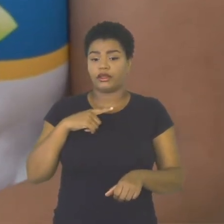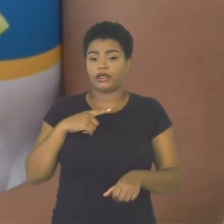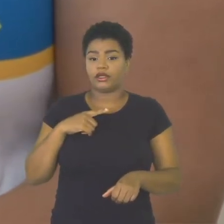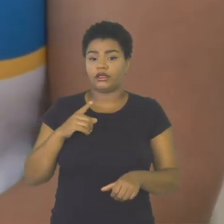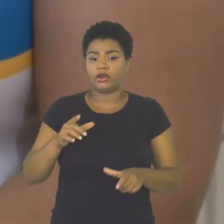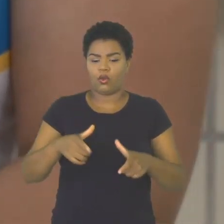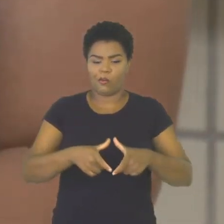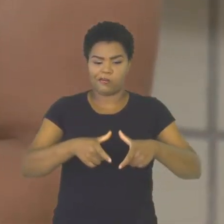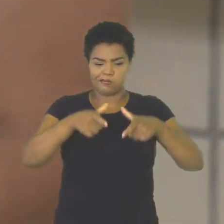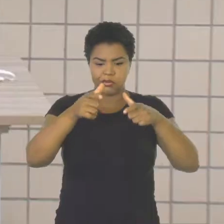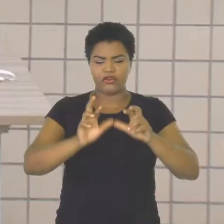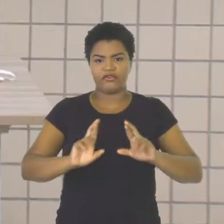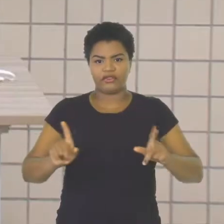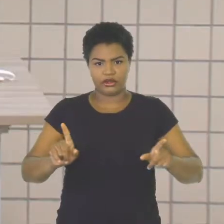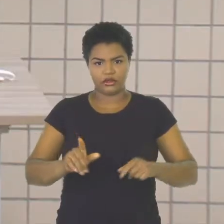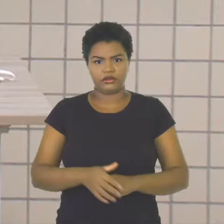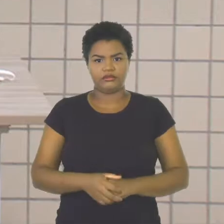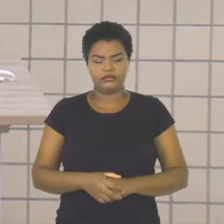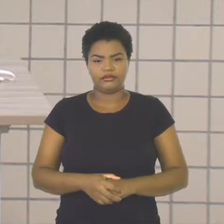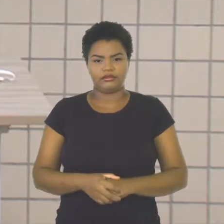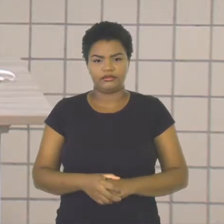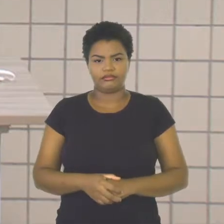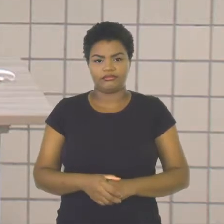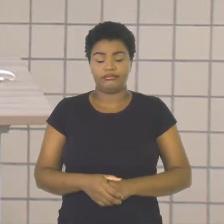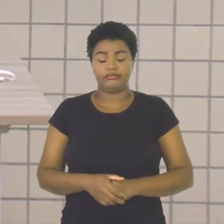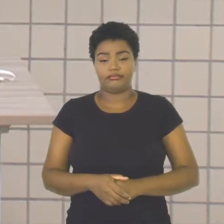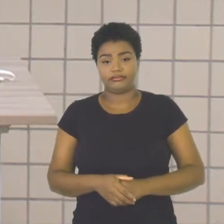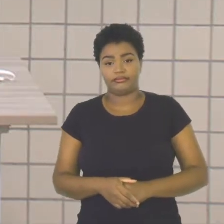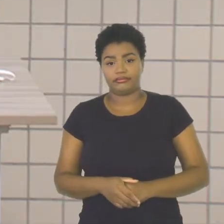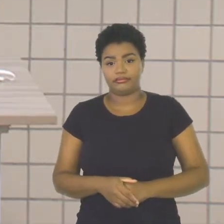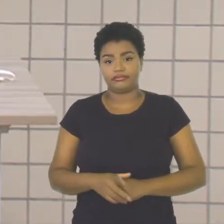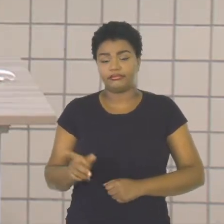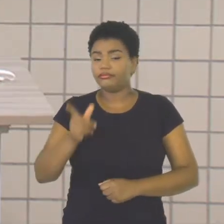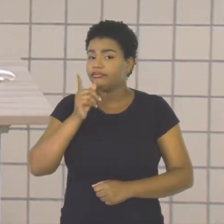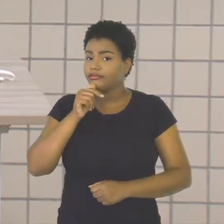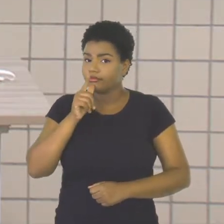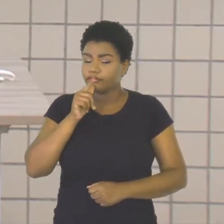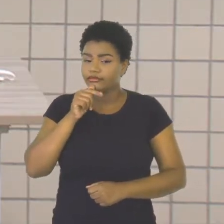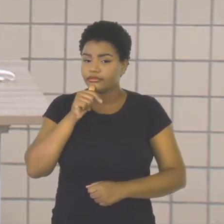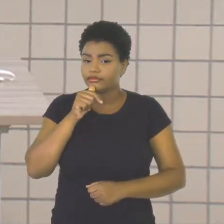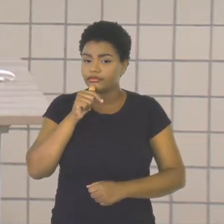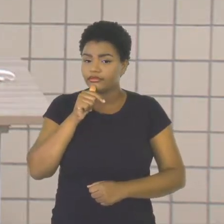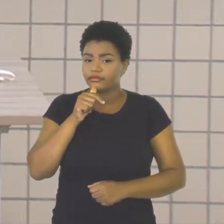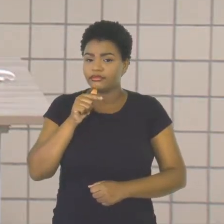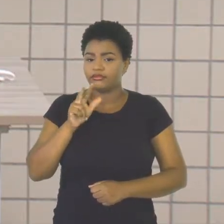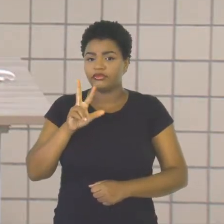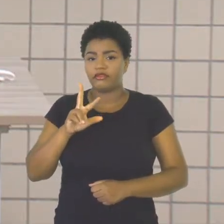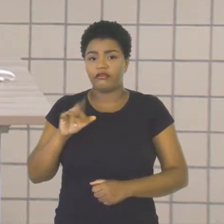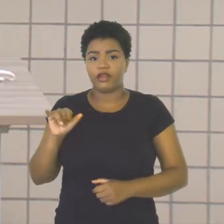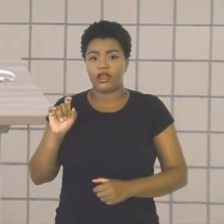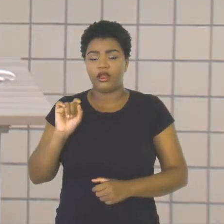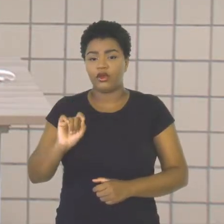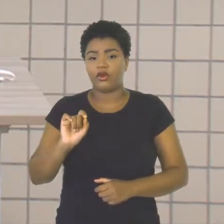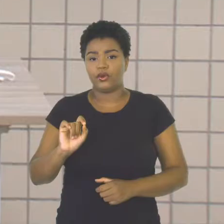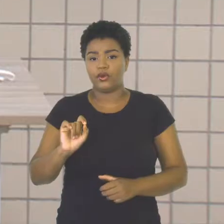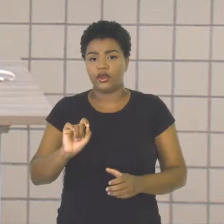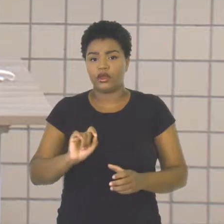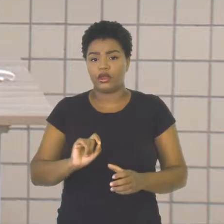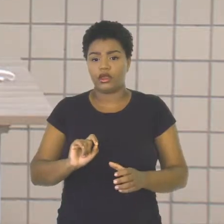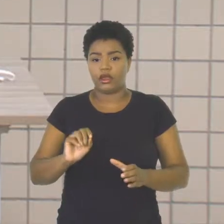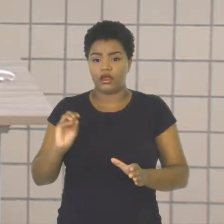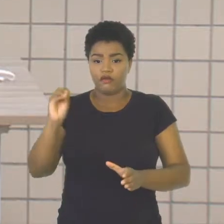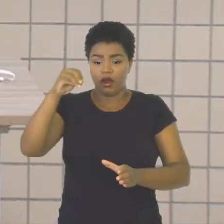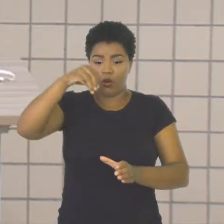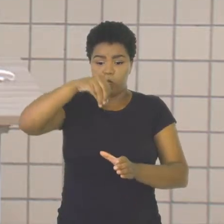diferenciado e este copo com formato diferenciado, a água ela vai tomar todo o volume